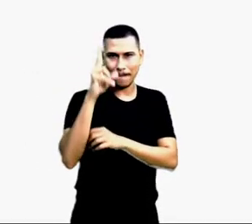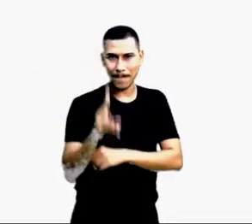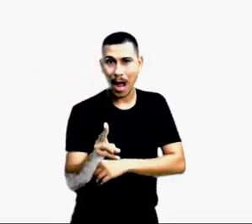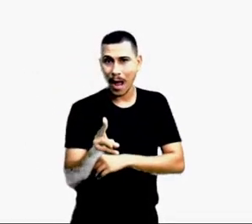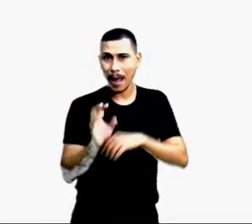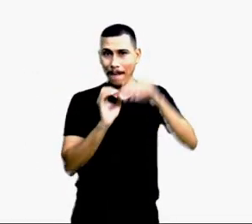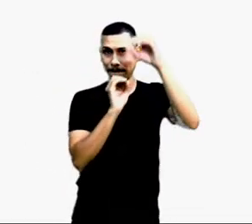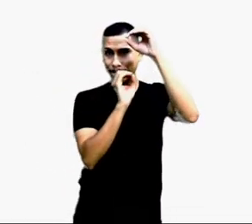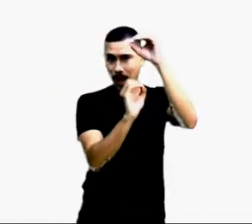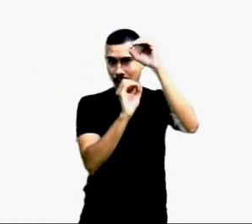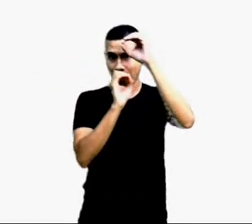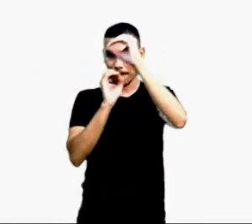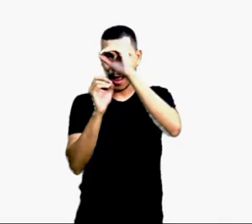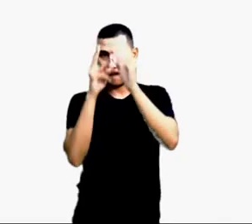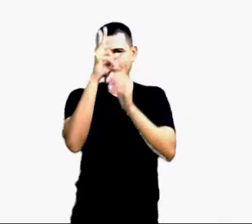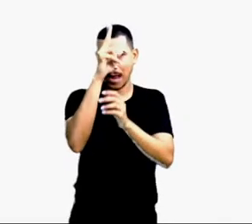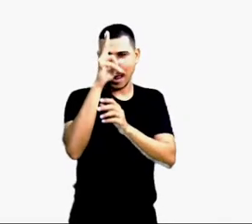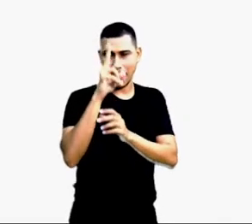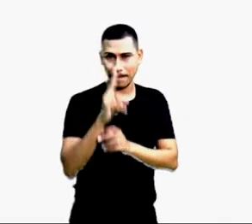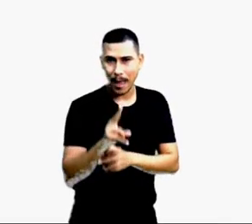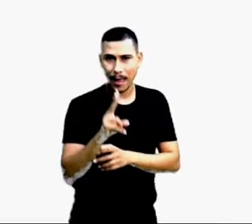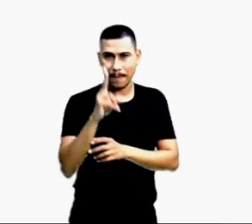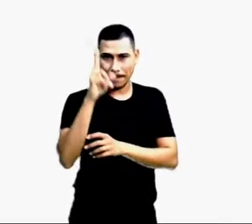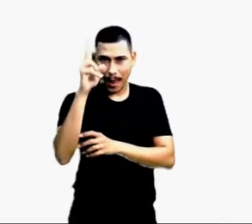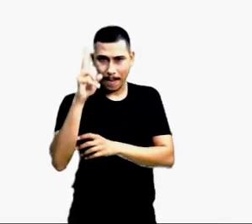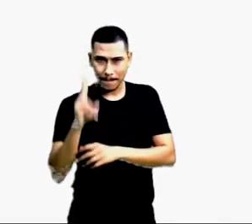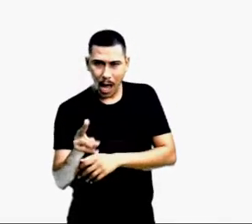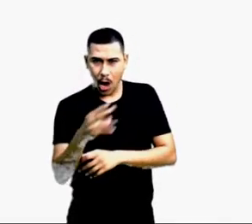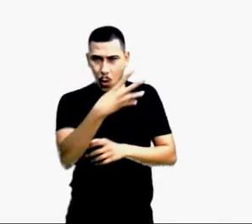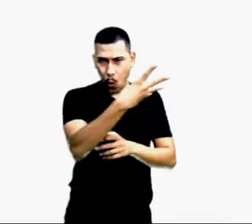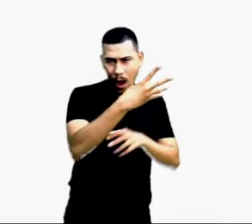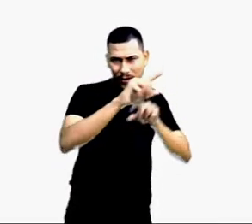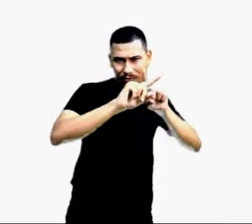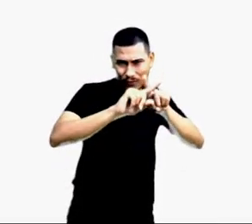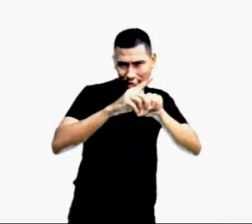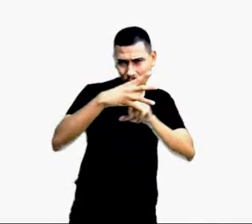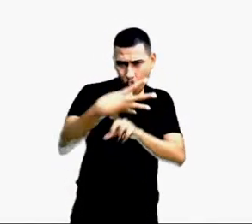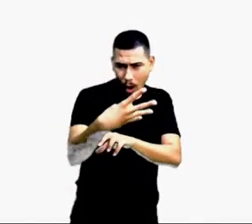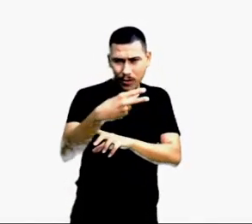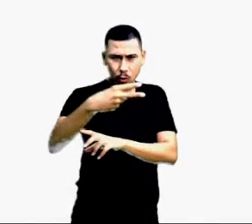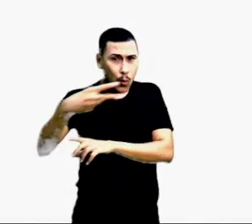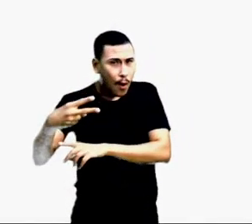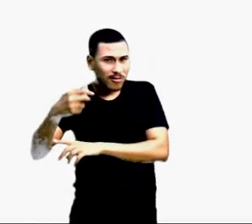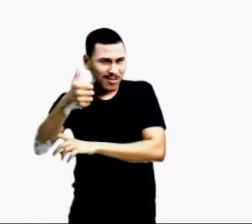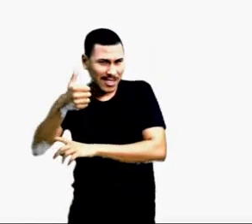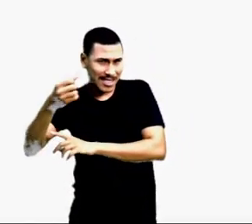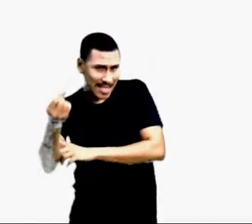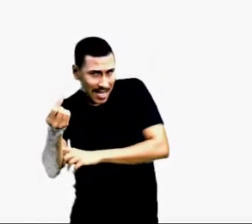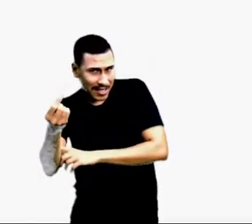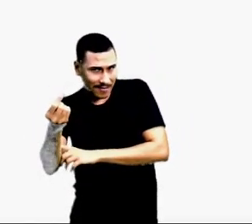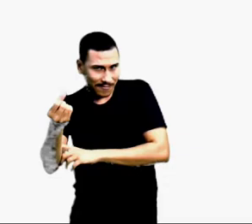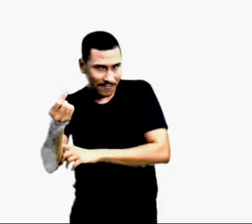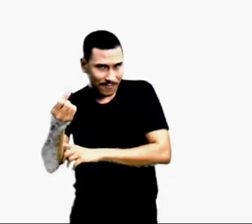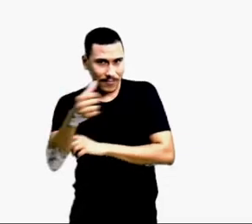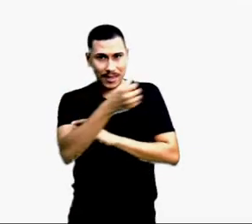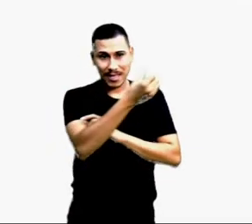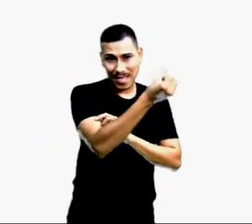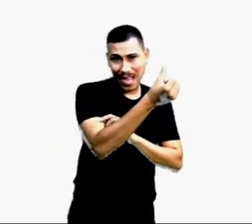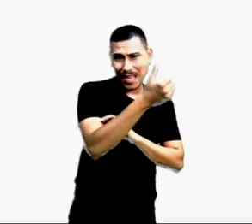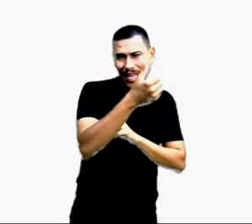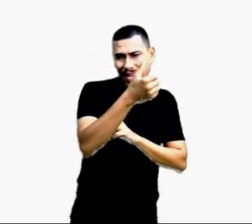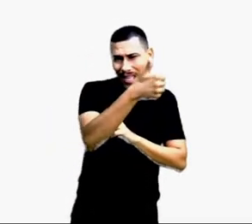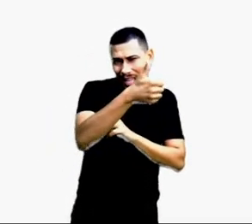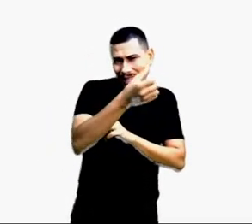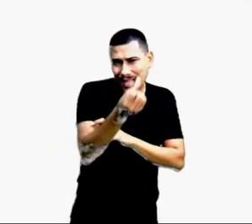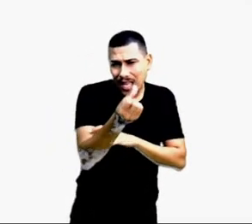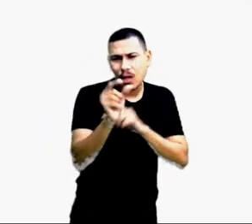tem em cima, tem embaixo. Então, ficará apenas 4 vezes 4, que é igual a 16. 16 o que